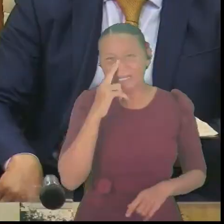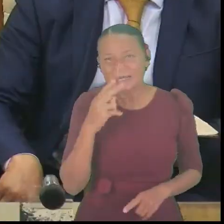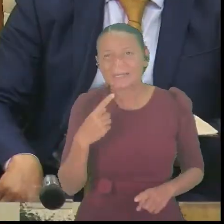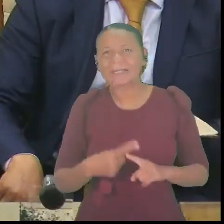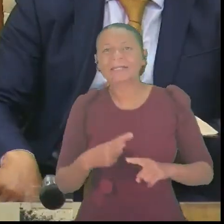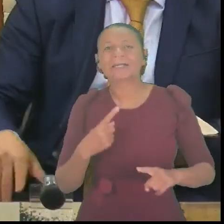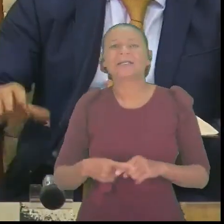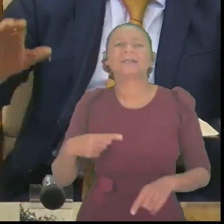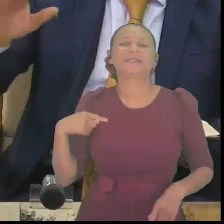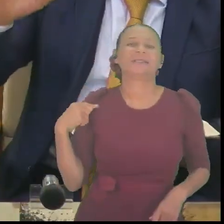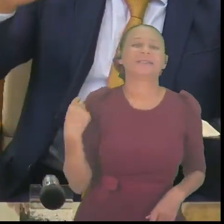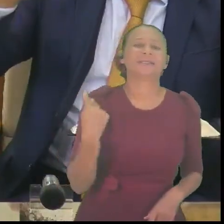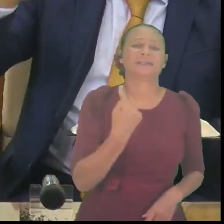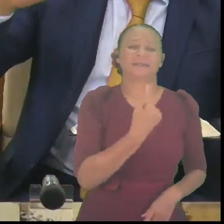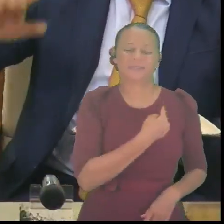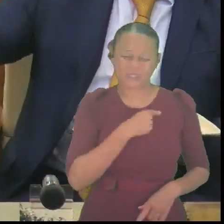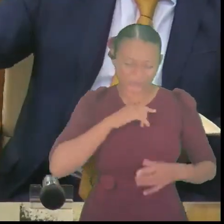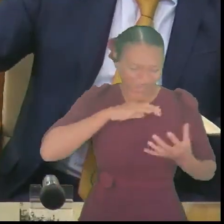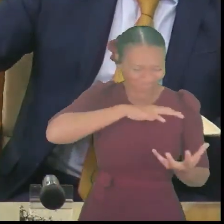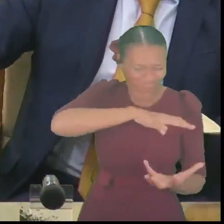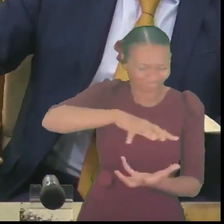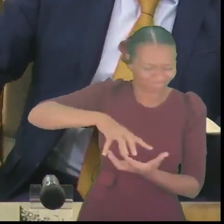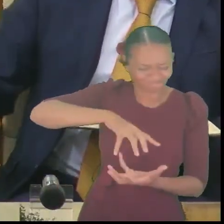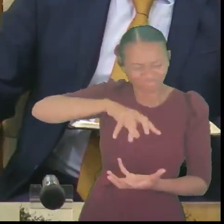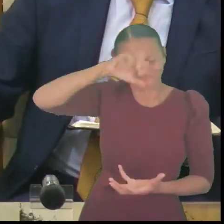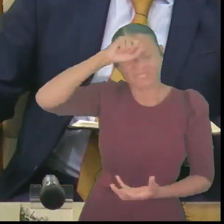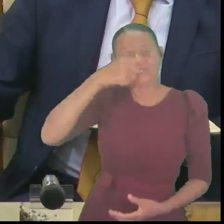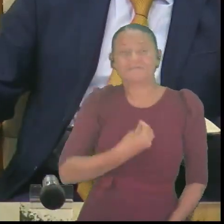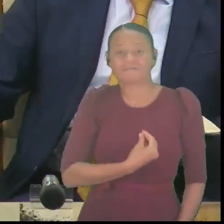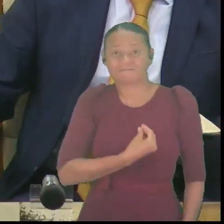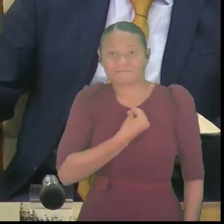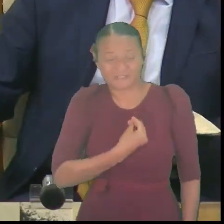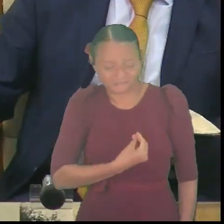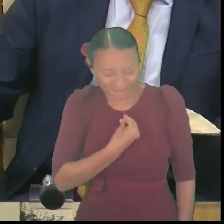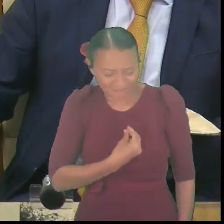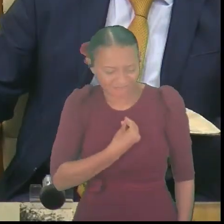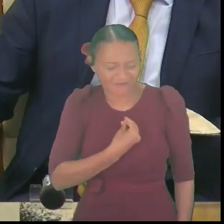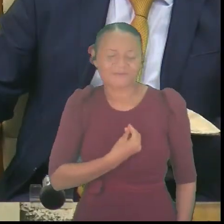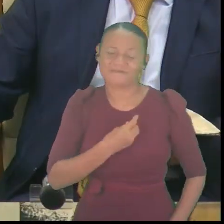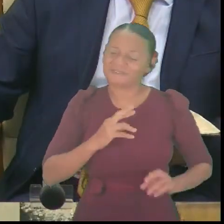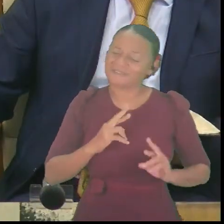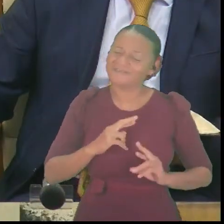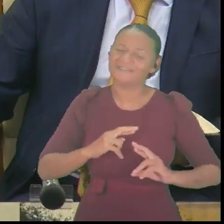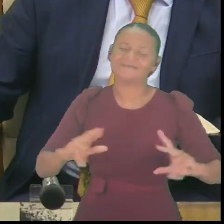porque nós somos sobrenaturais se vivermos não naturalmente.